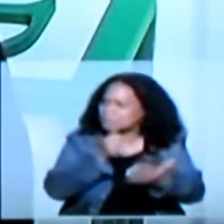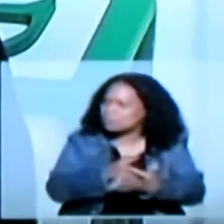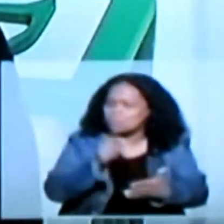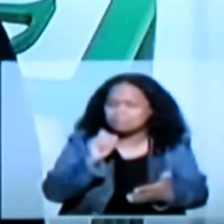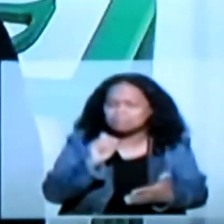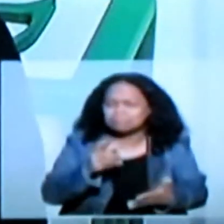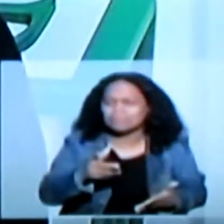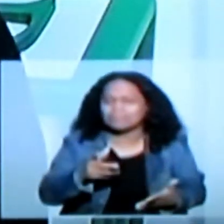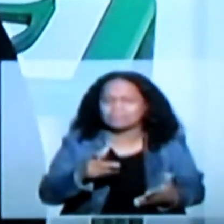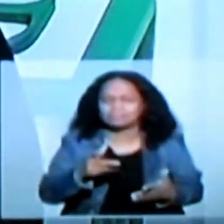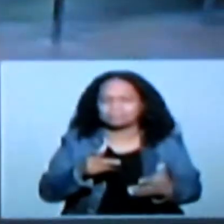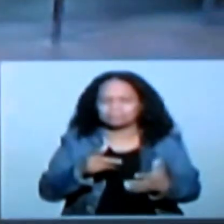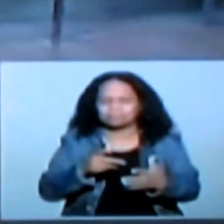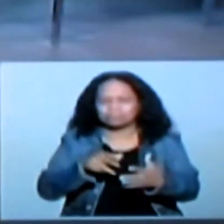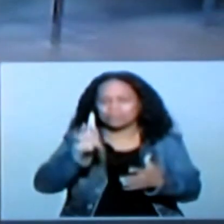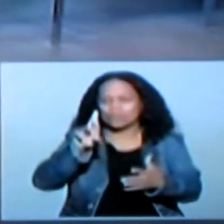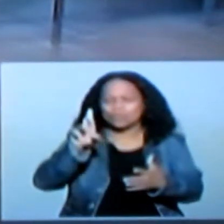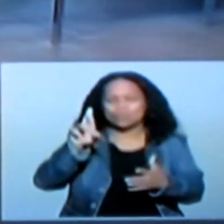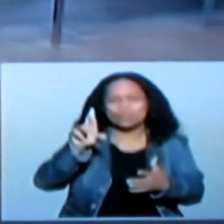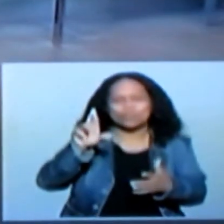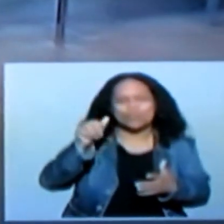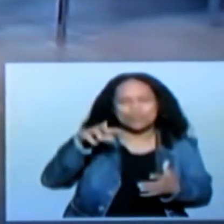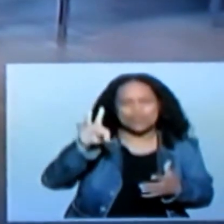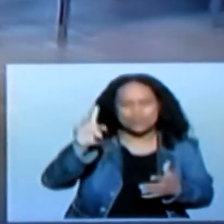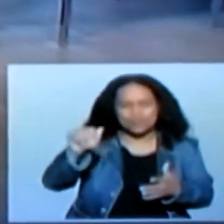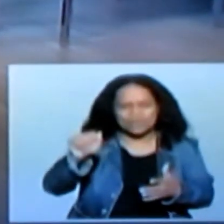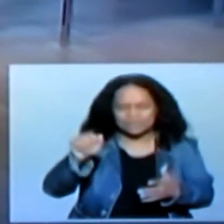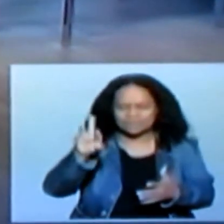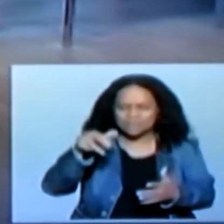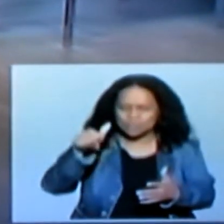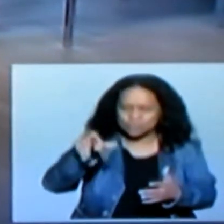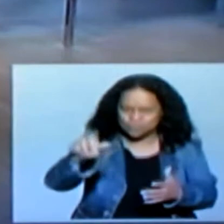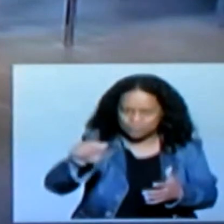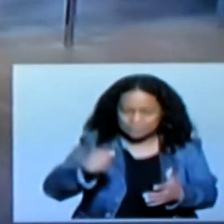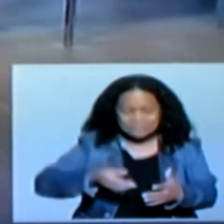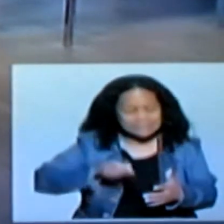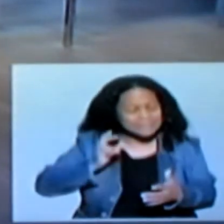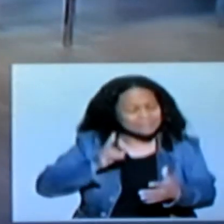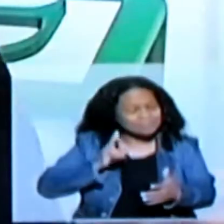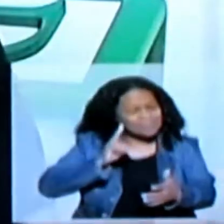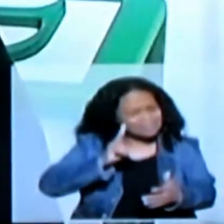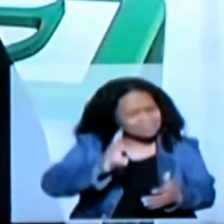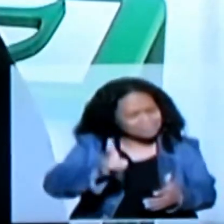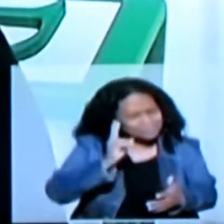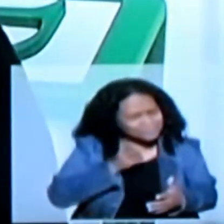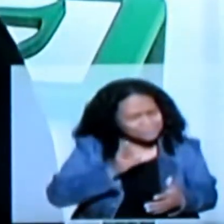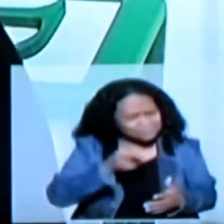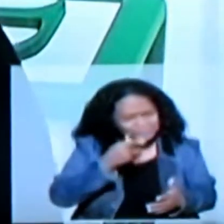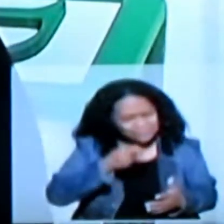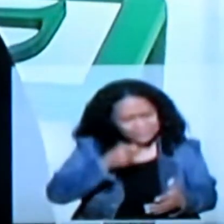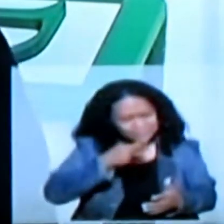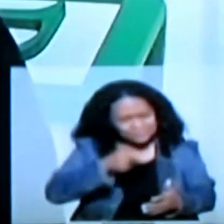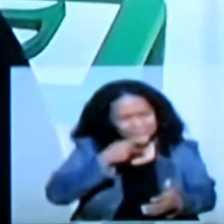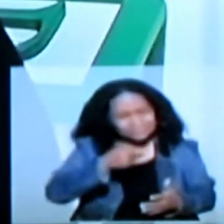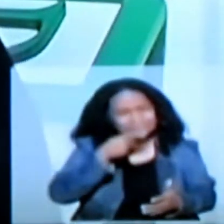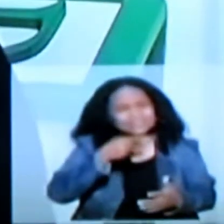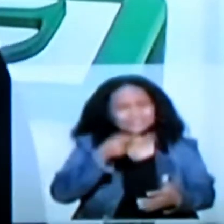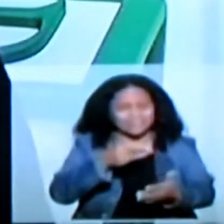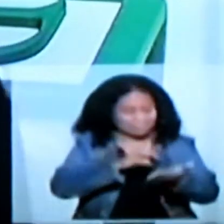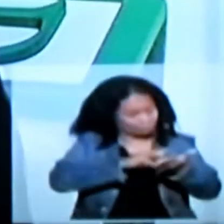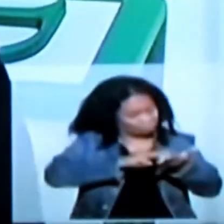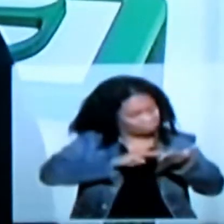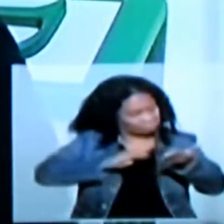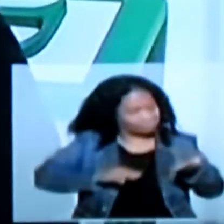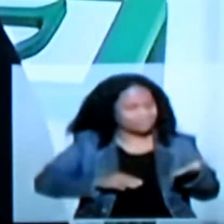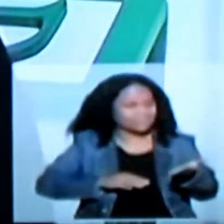Bienal, eu tenho que comprar. Ela fala o Roleta Russa. Ela fala quase todo o vídeo, entendeu? Eu vou pegar uma bota,